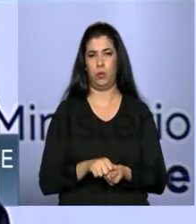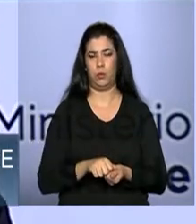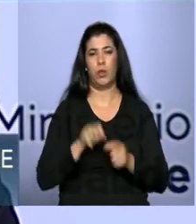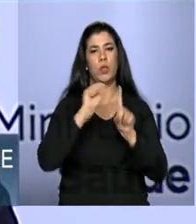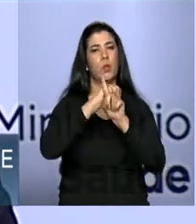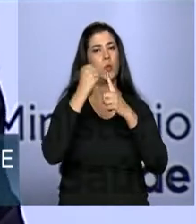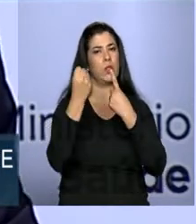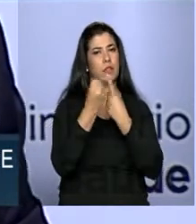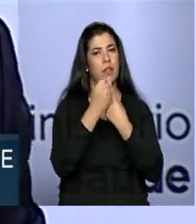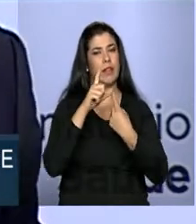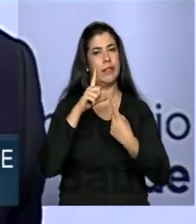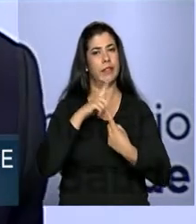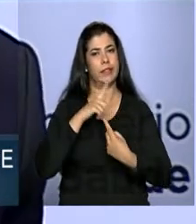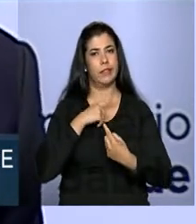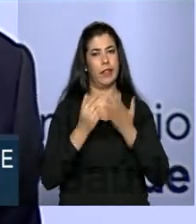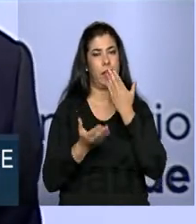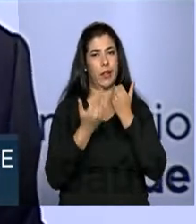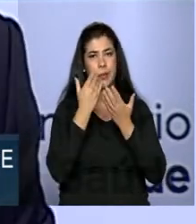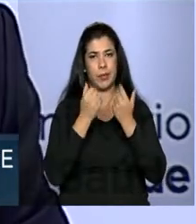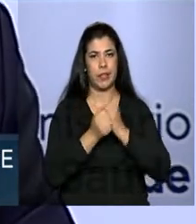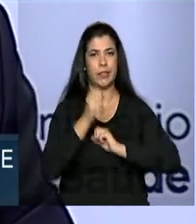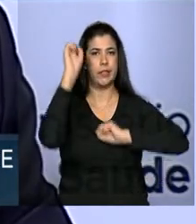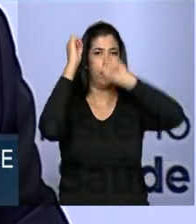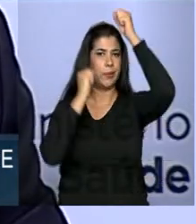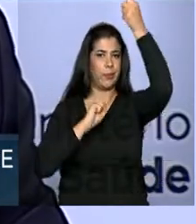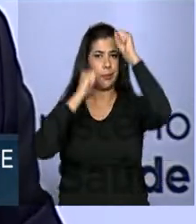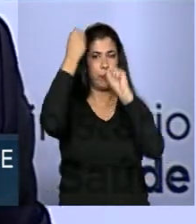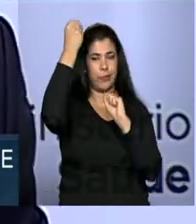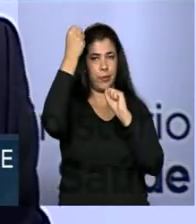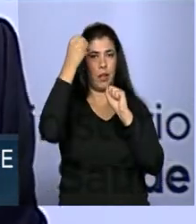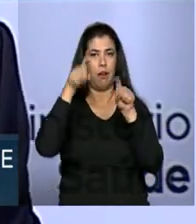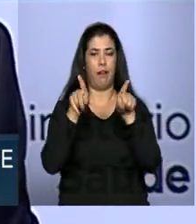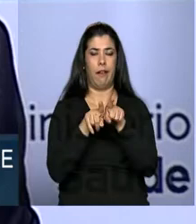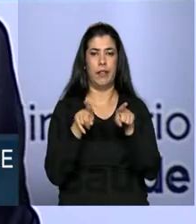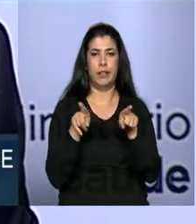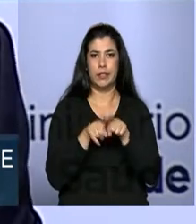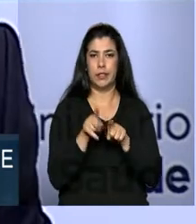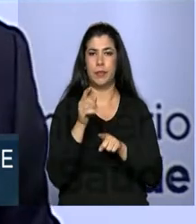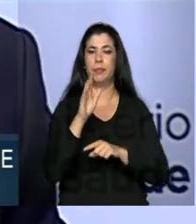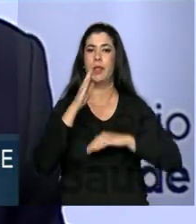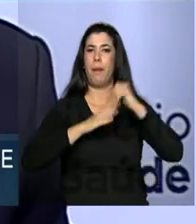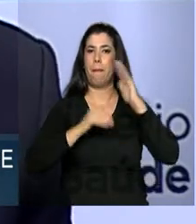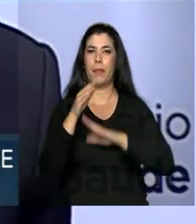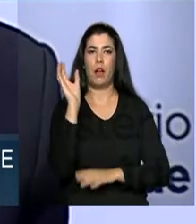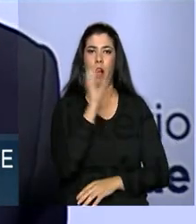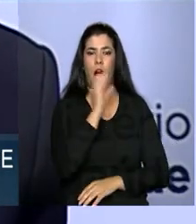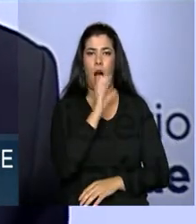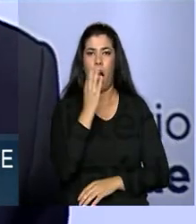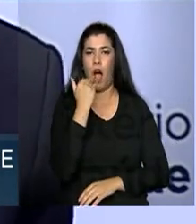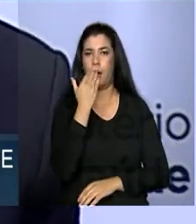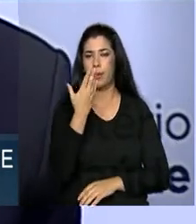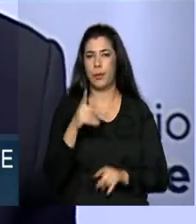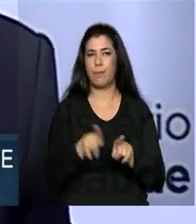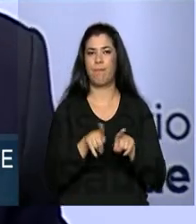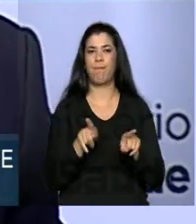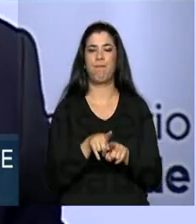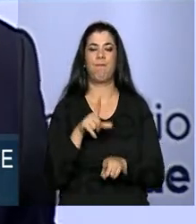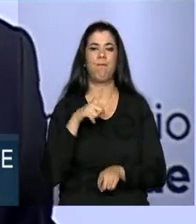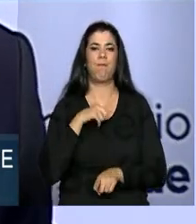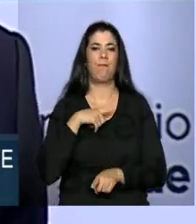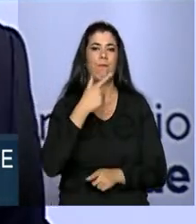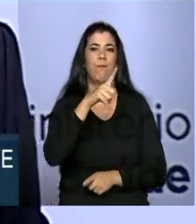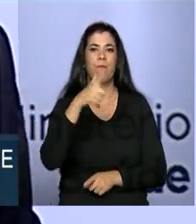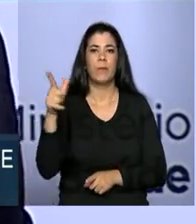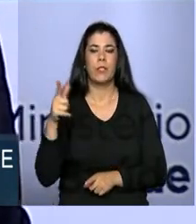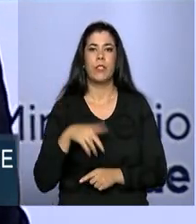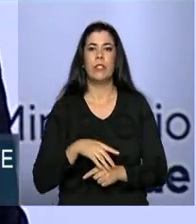industrializada, urbana, centrada no fast food, que mexe nos hábitos alimentares, que coloca cada vez mais uma